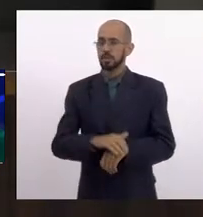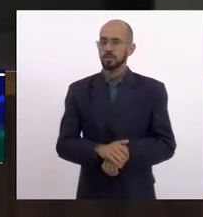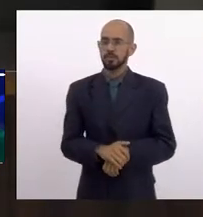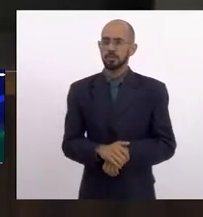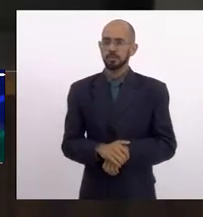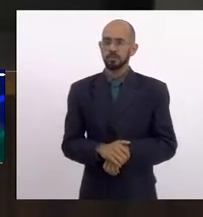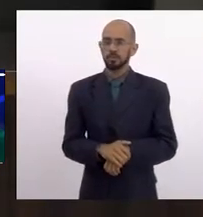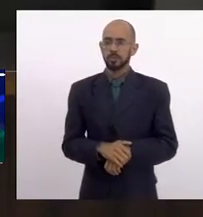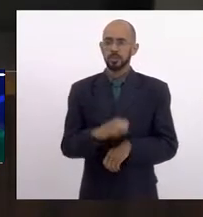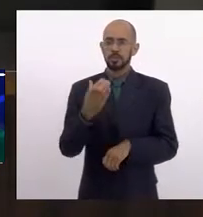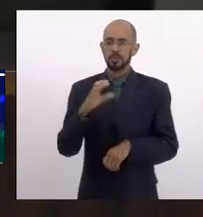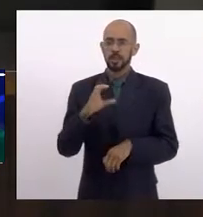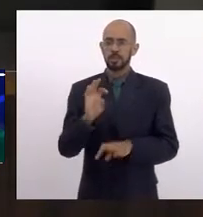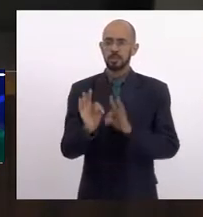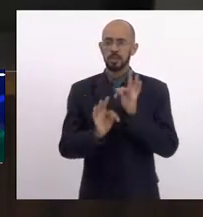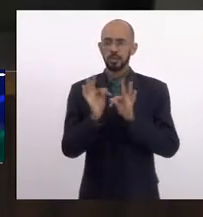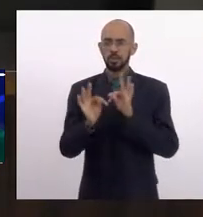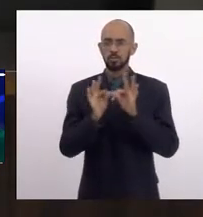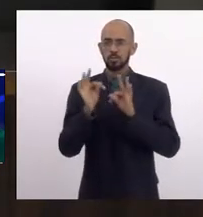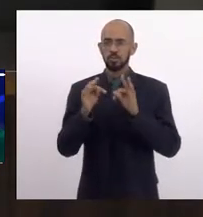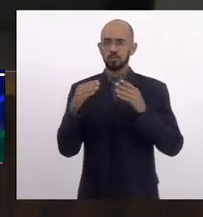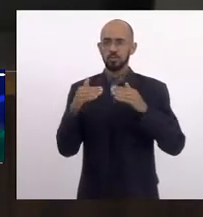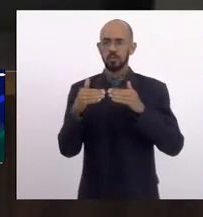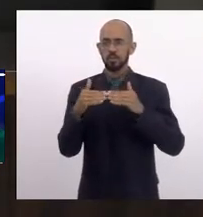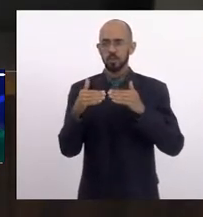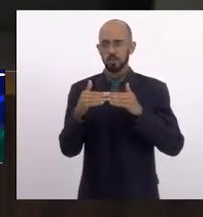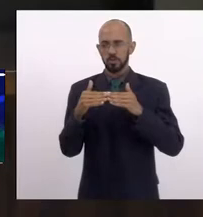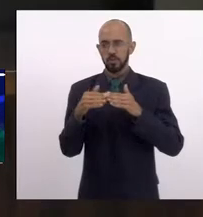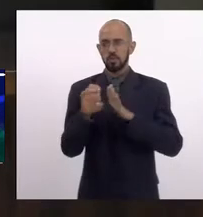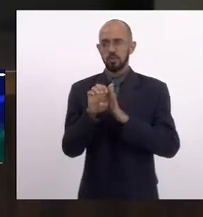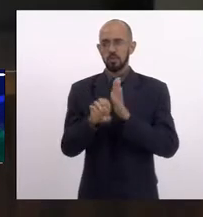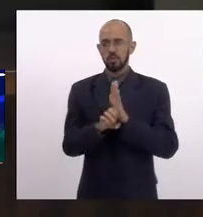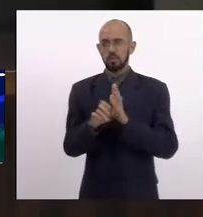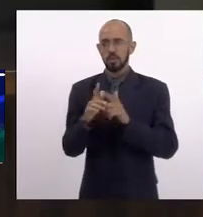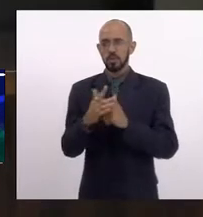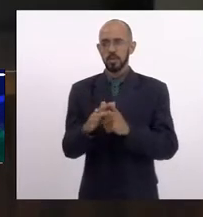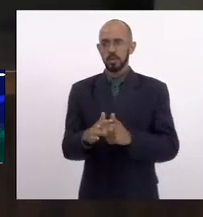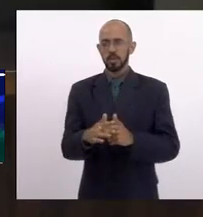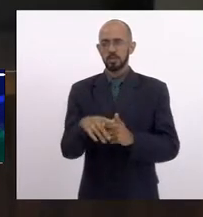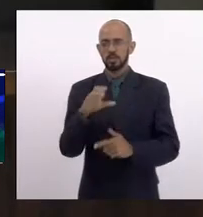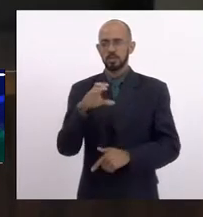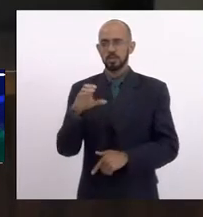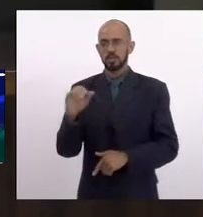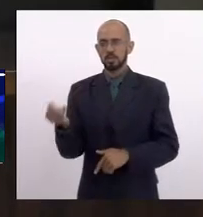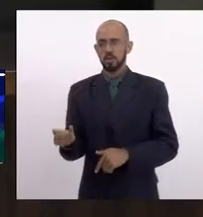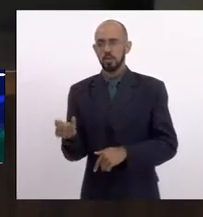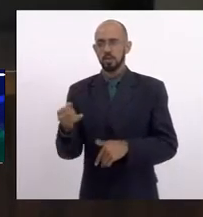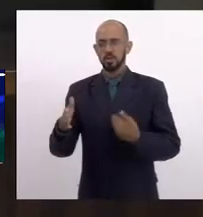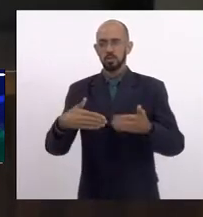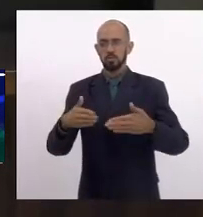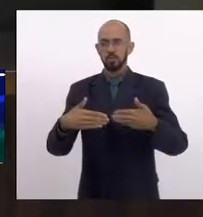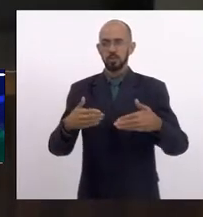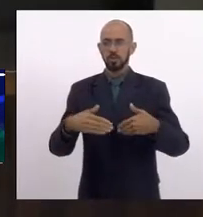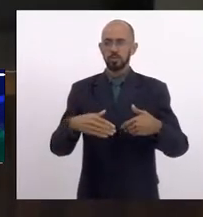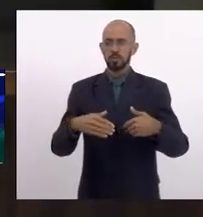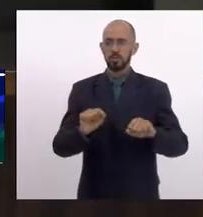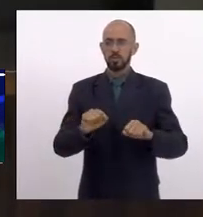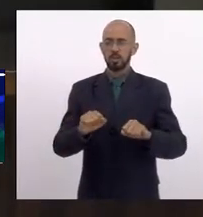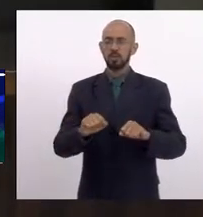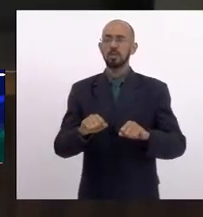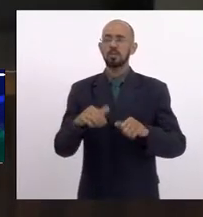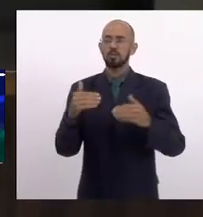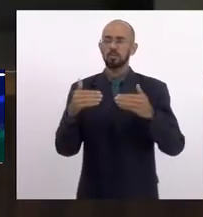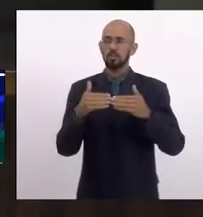A Essência tecnologia favorável Flamengo 6.1 é de Economia Indústria e Comércio favorável de tributação